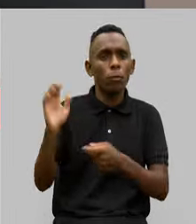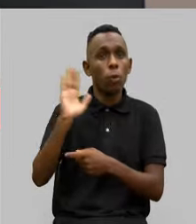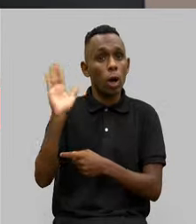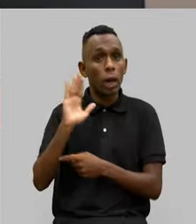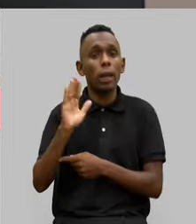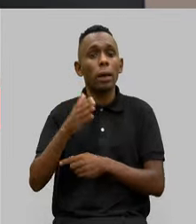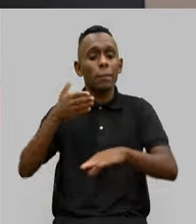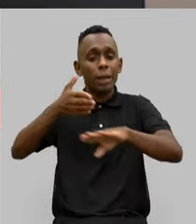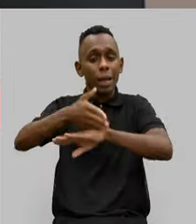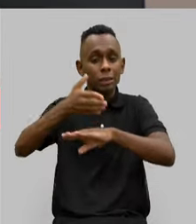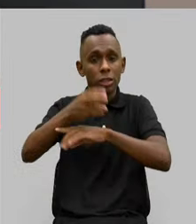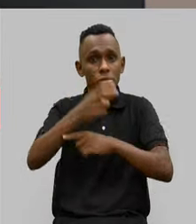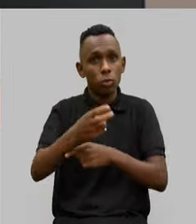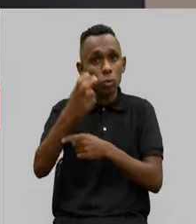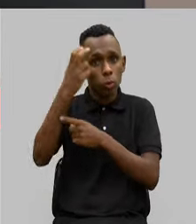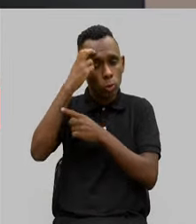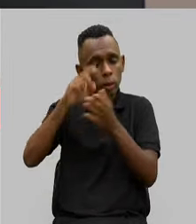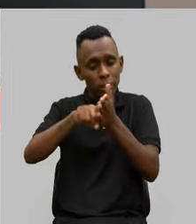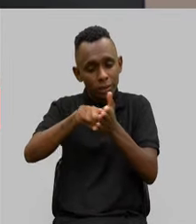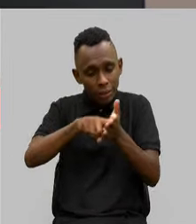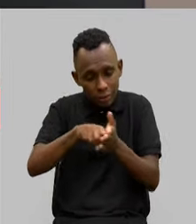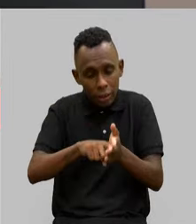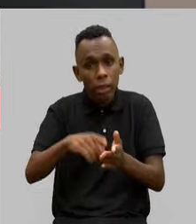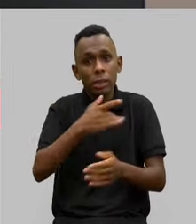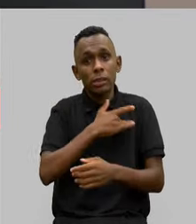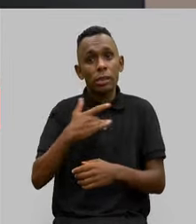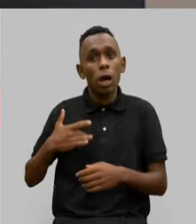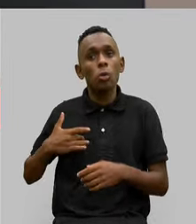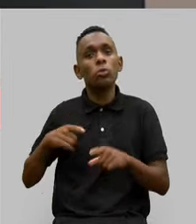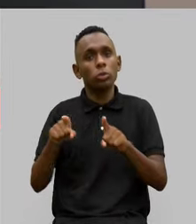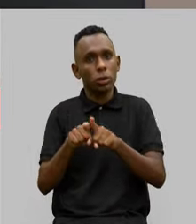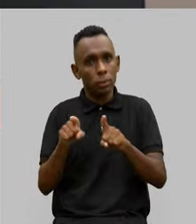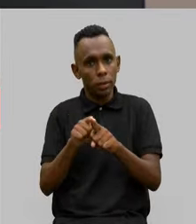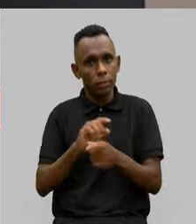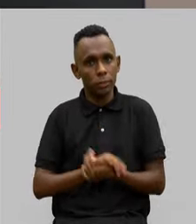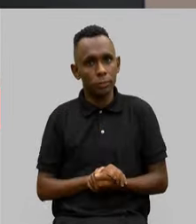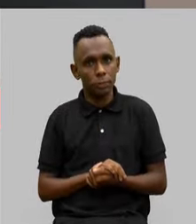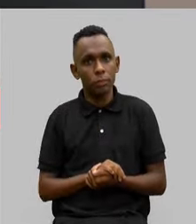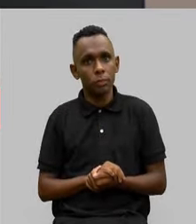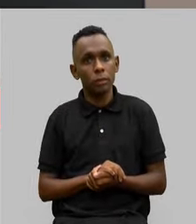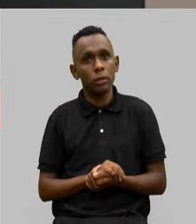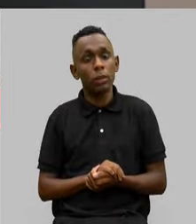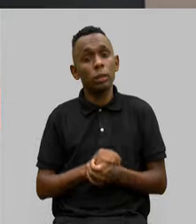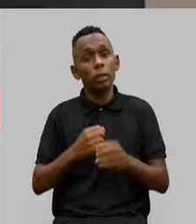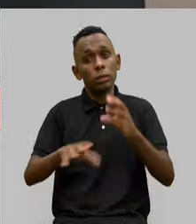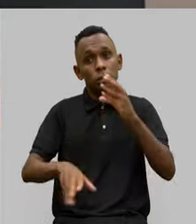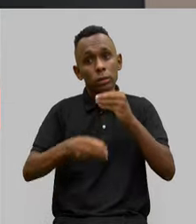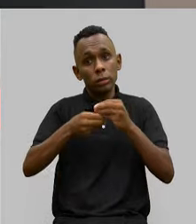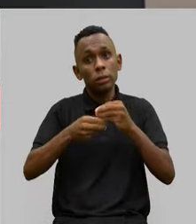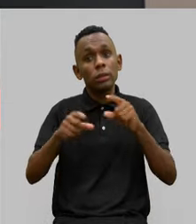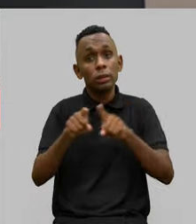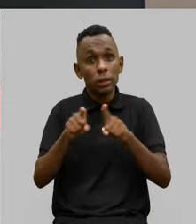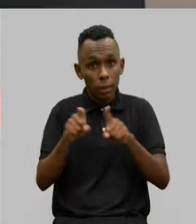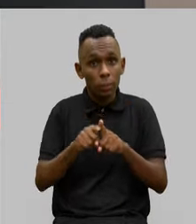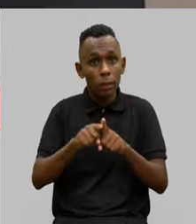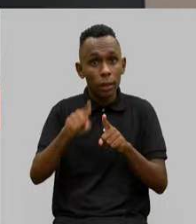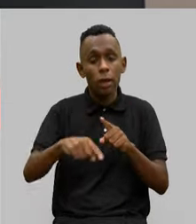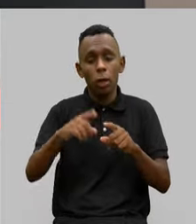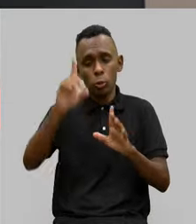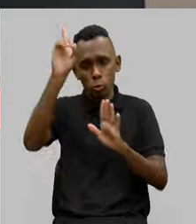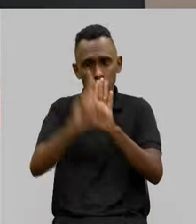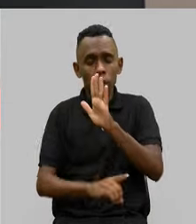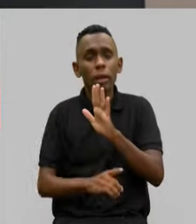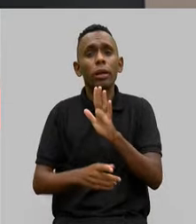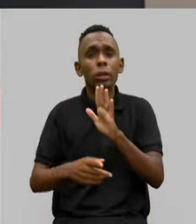a essa cultura e a essa ciência e a essa saúde canábica vale o adento aqui para ir finalizando de que o direito à saúde no Brasil